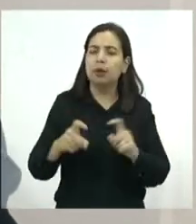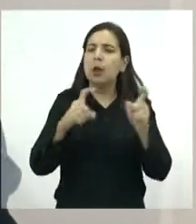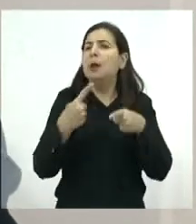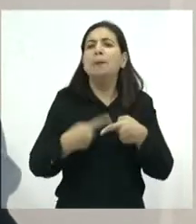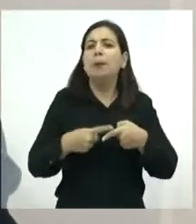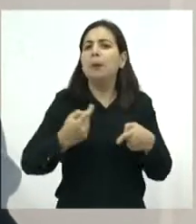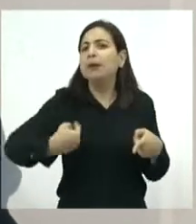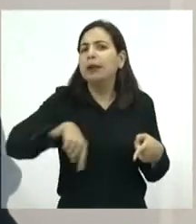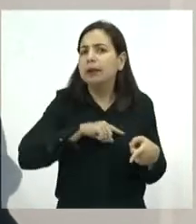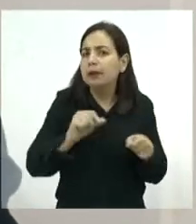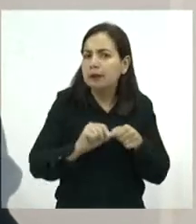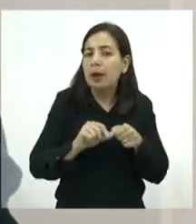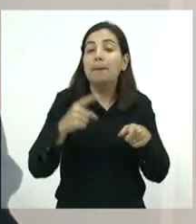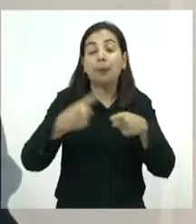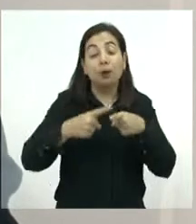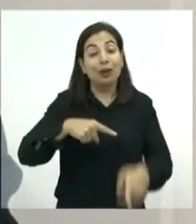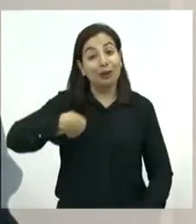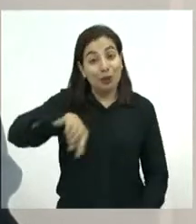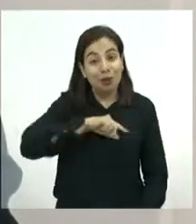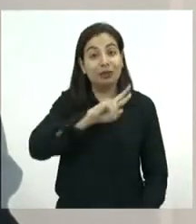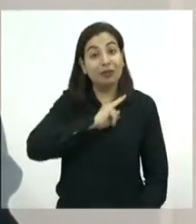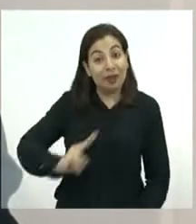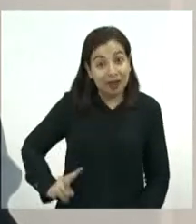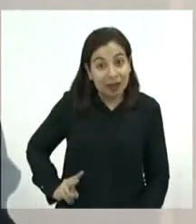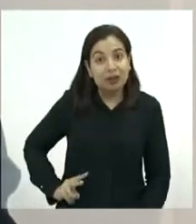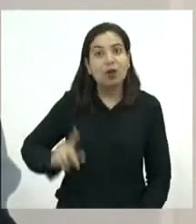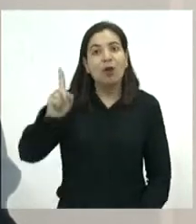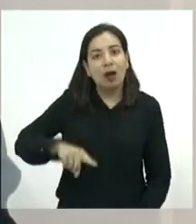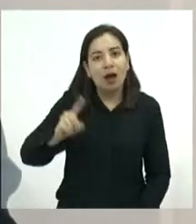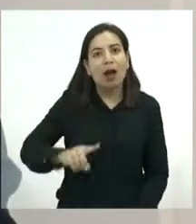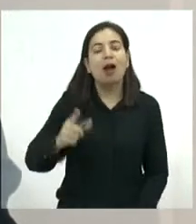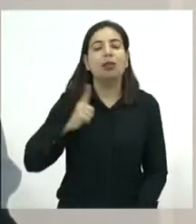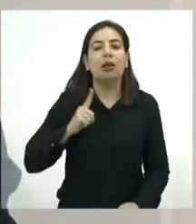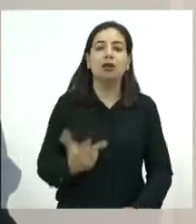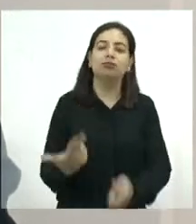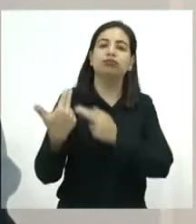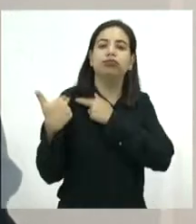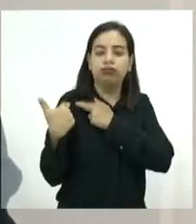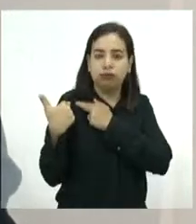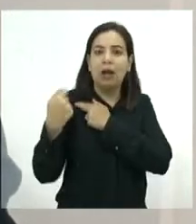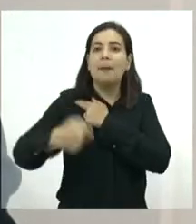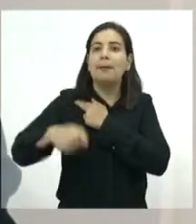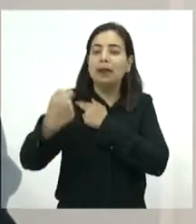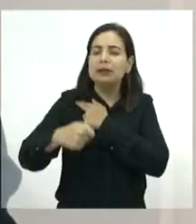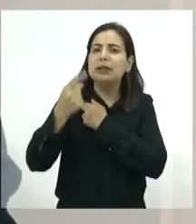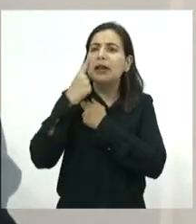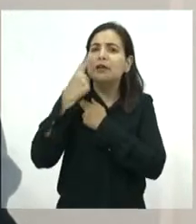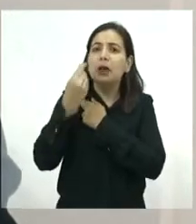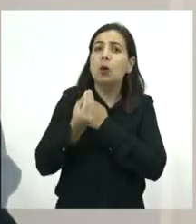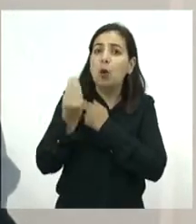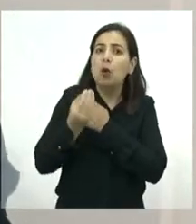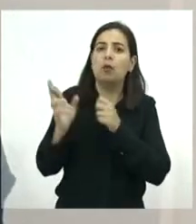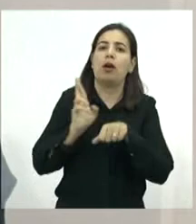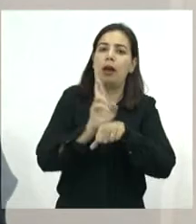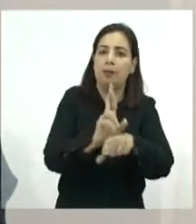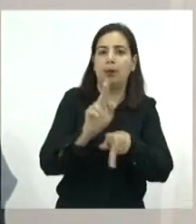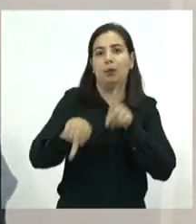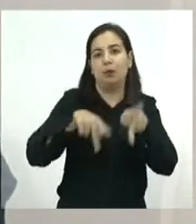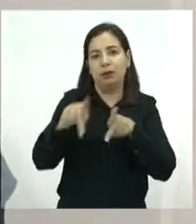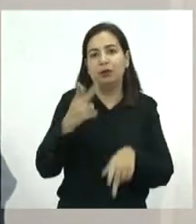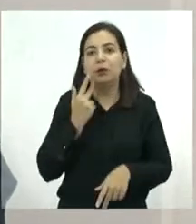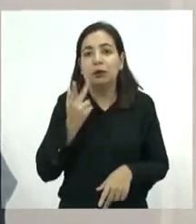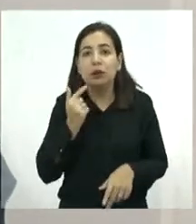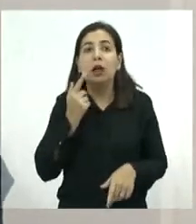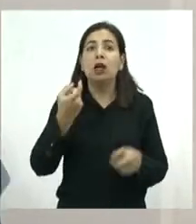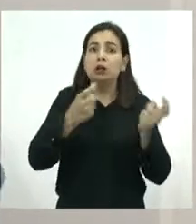nossa responsabilidade como parlamentar municipal é cuidar sempre de questões locais. Representar o povo de Fortaleza, discutir